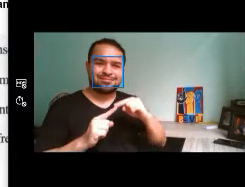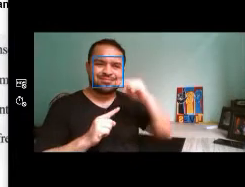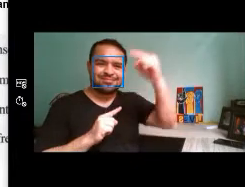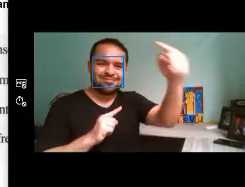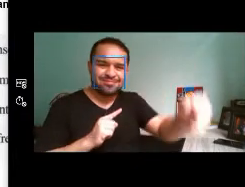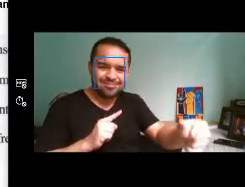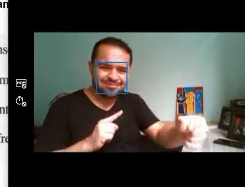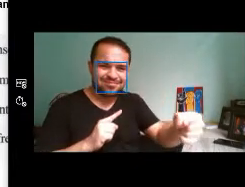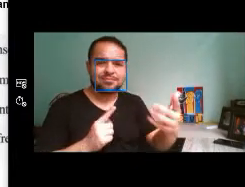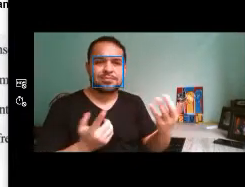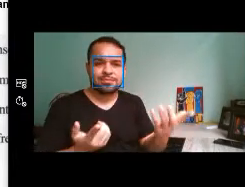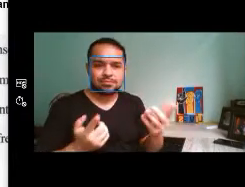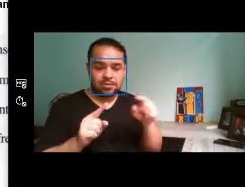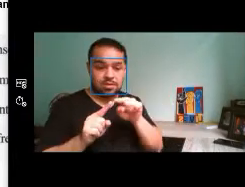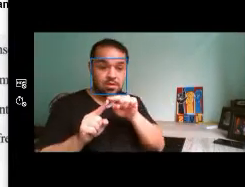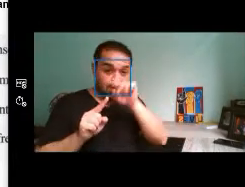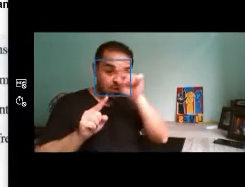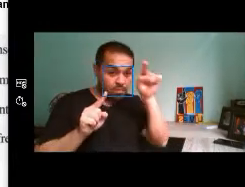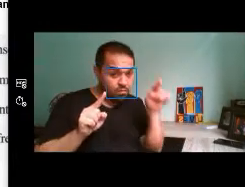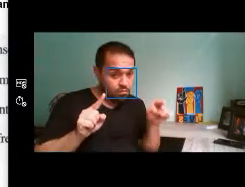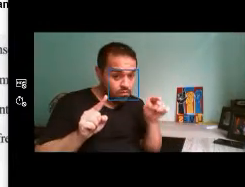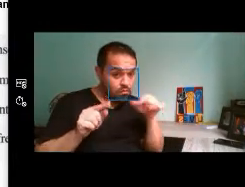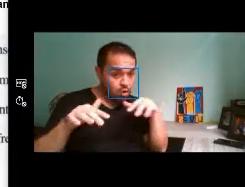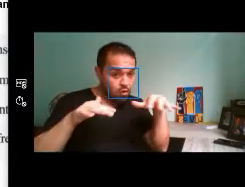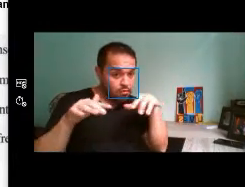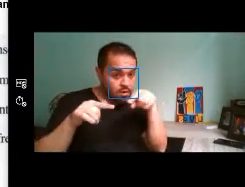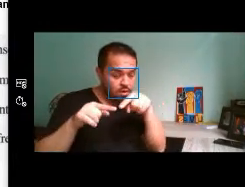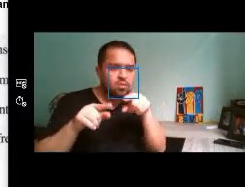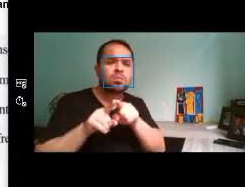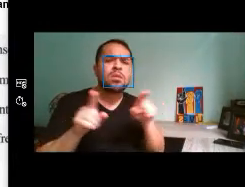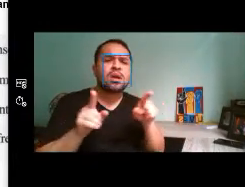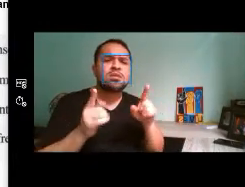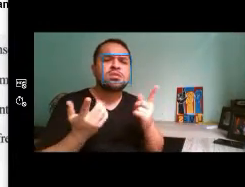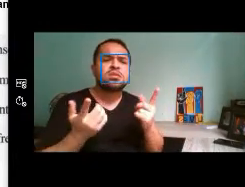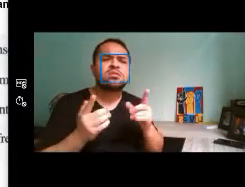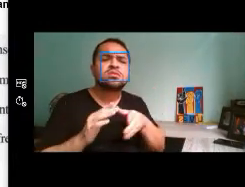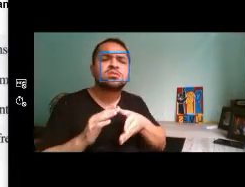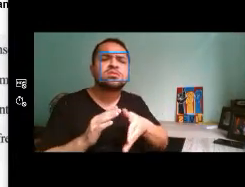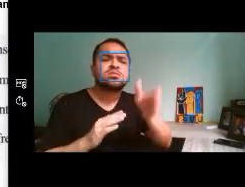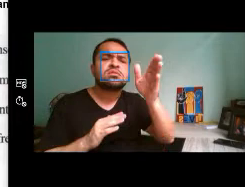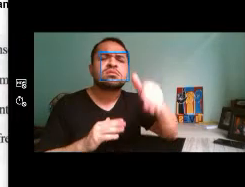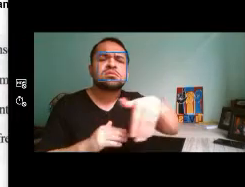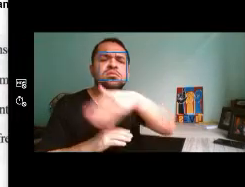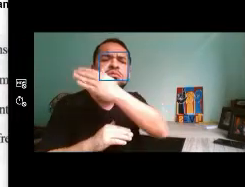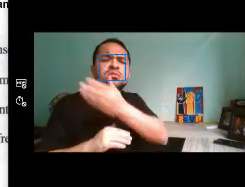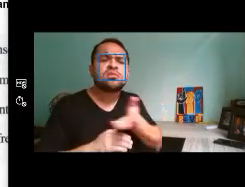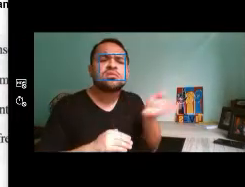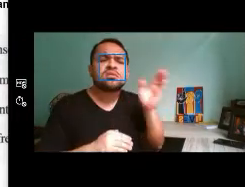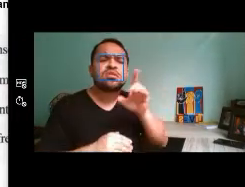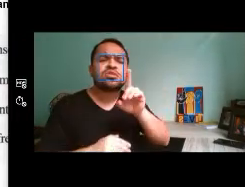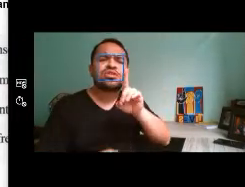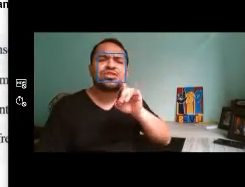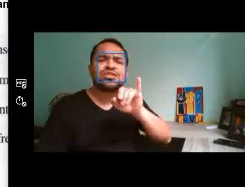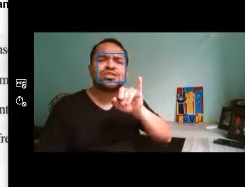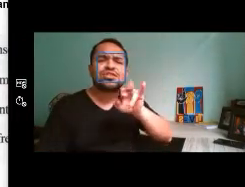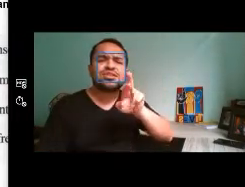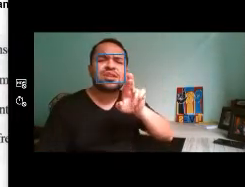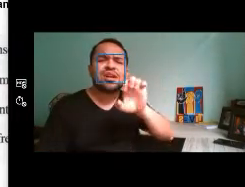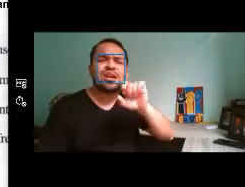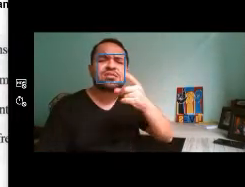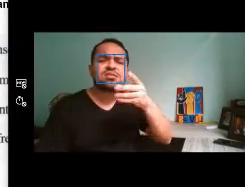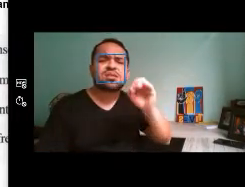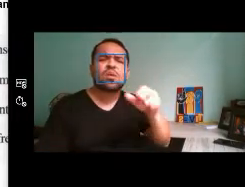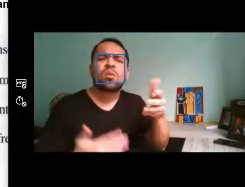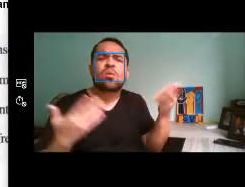de qual seja a direção, o símbolo vai ser semicurva. A direção vai ser um outro símbolo. Eu vou